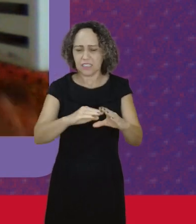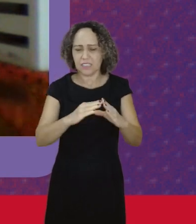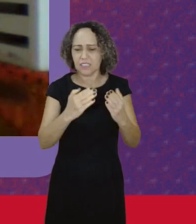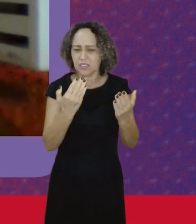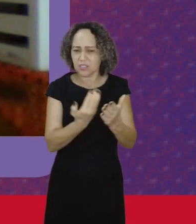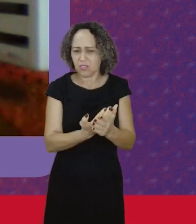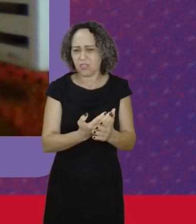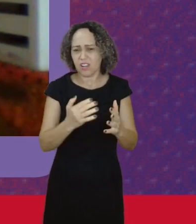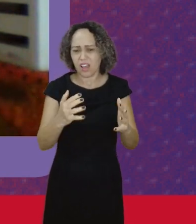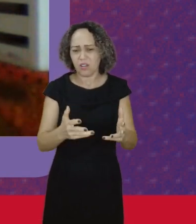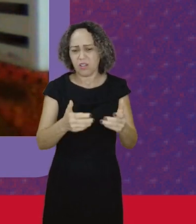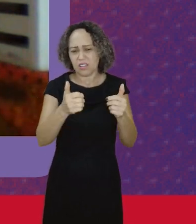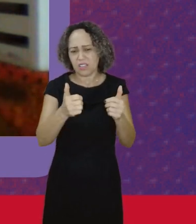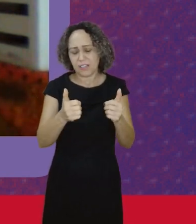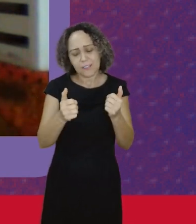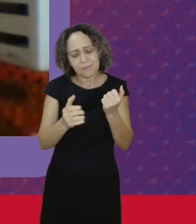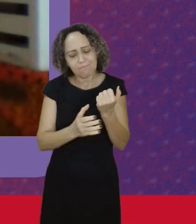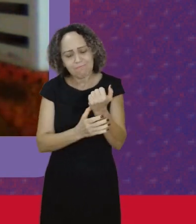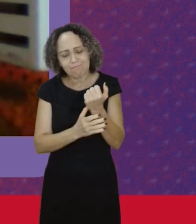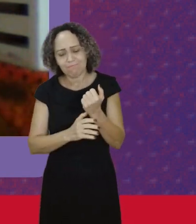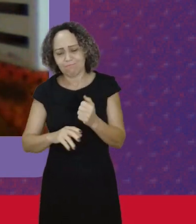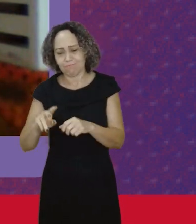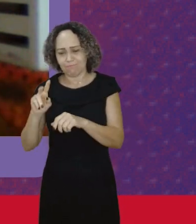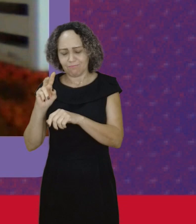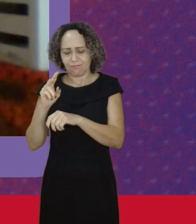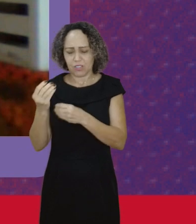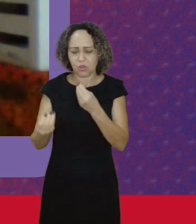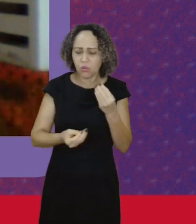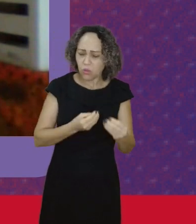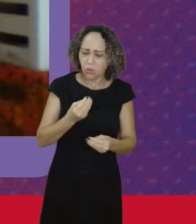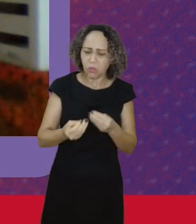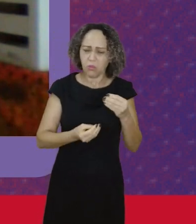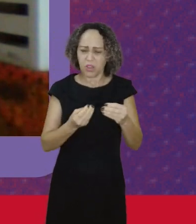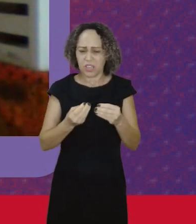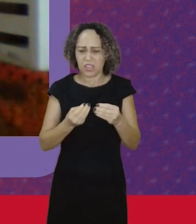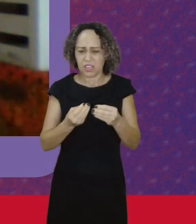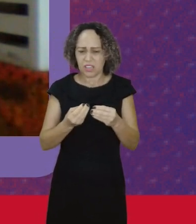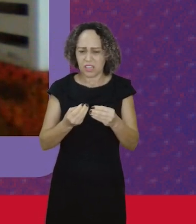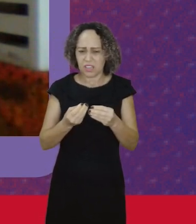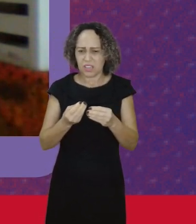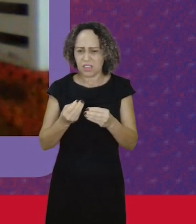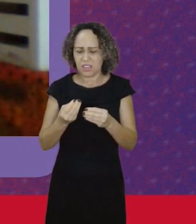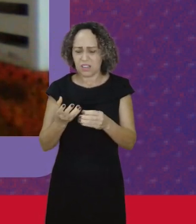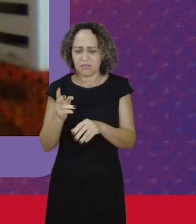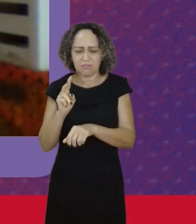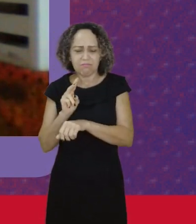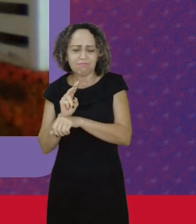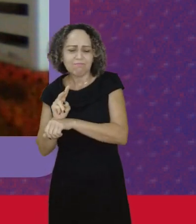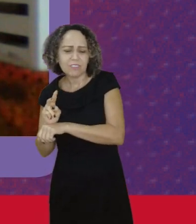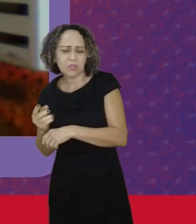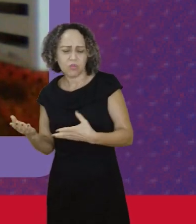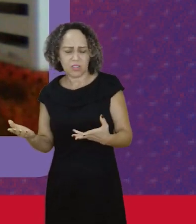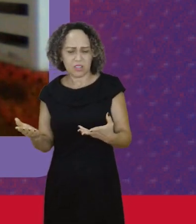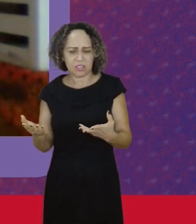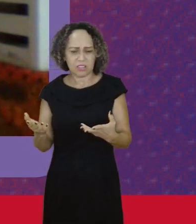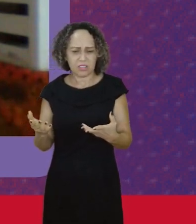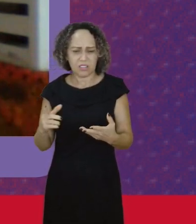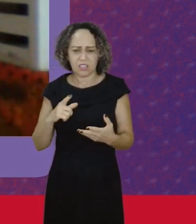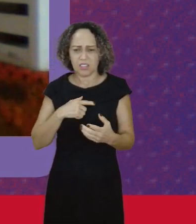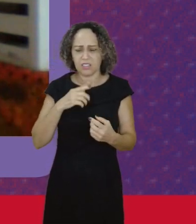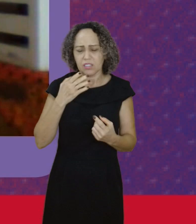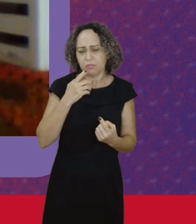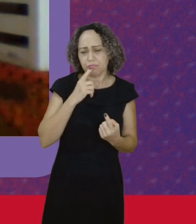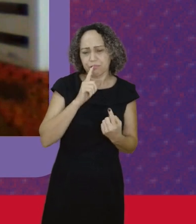estão nesses ambientes e não nos outros ambientes das escolas públicas. Há uma espécie de